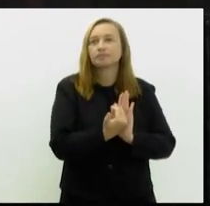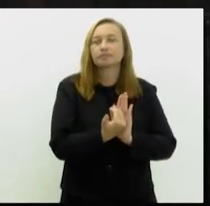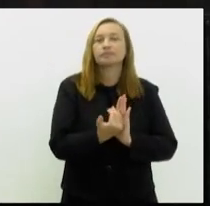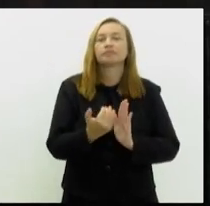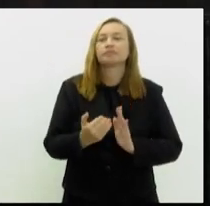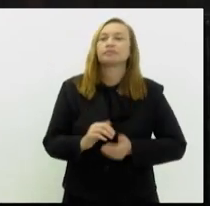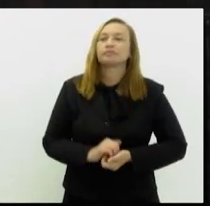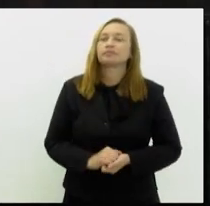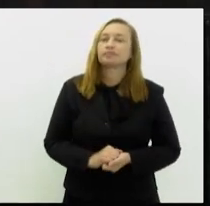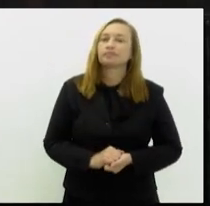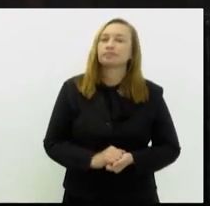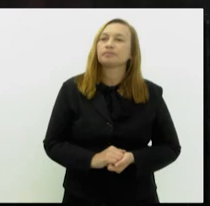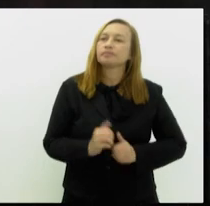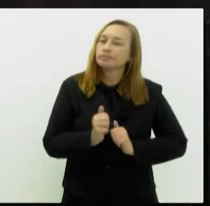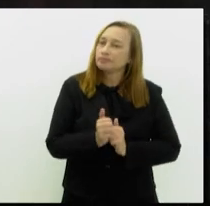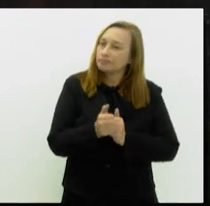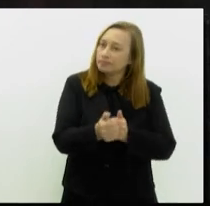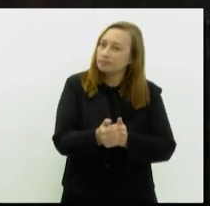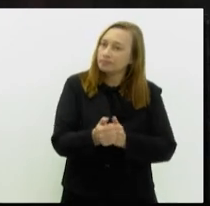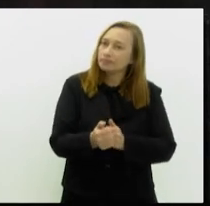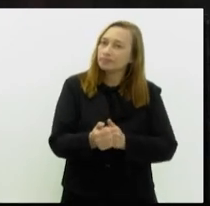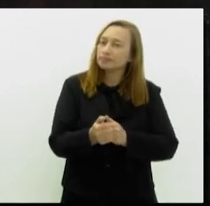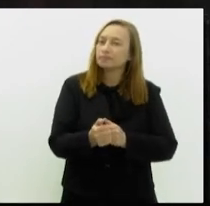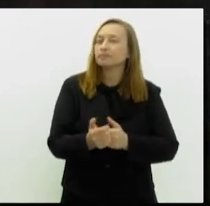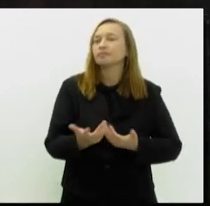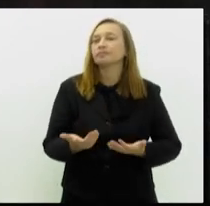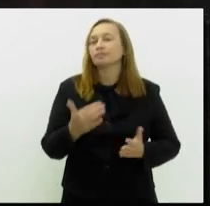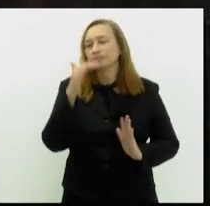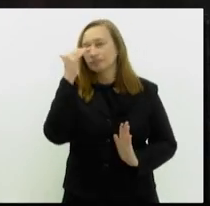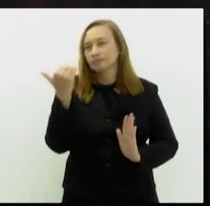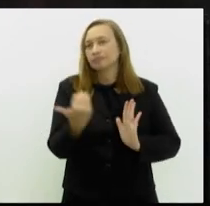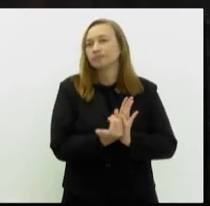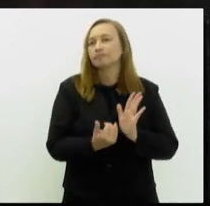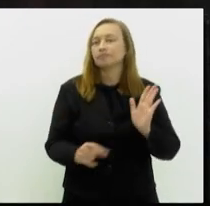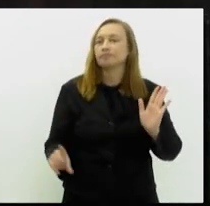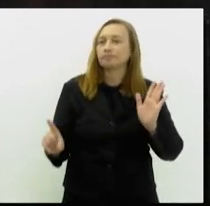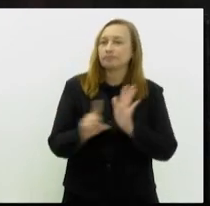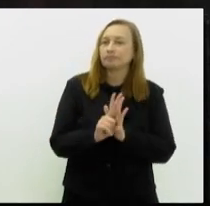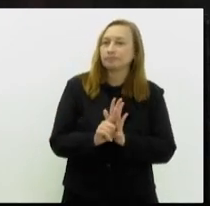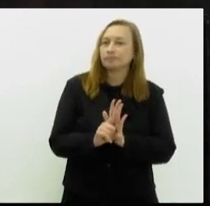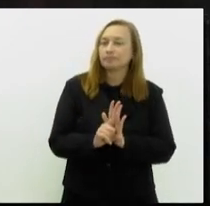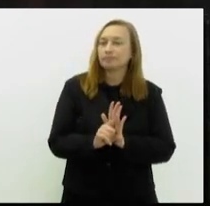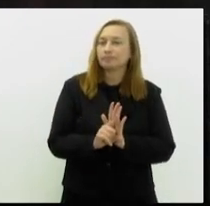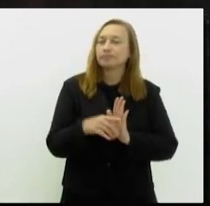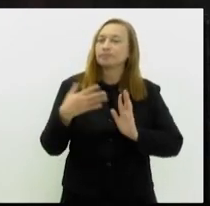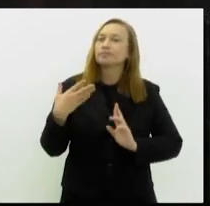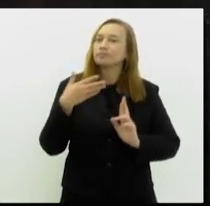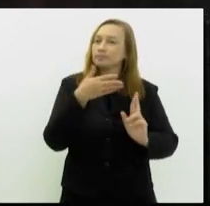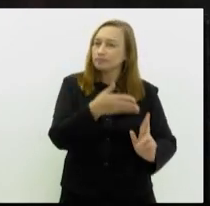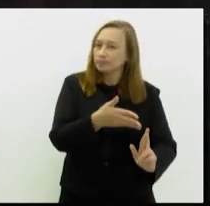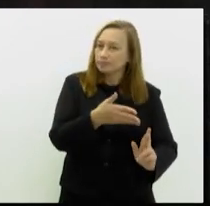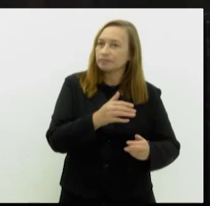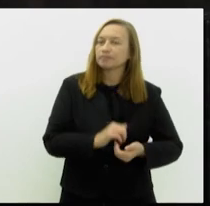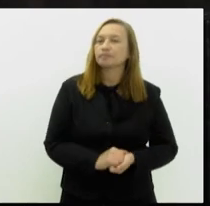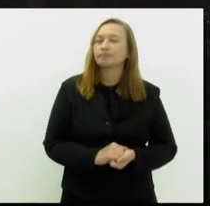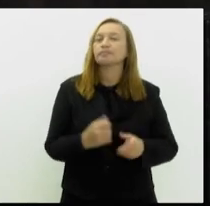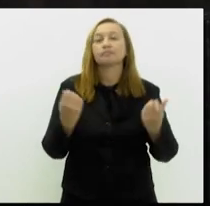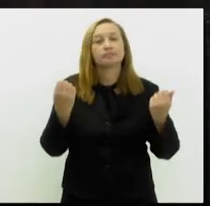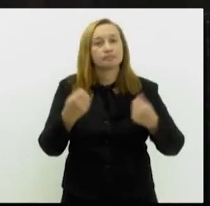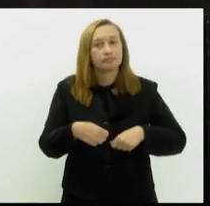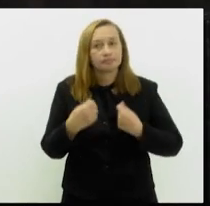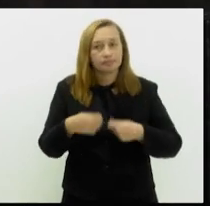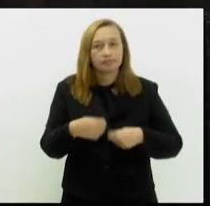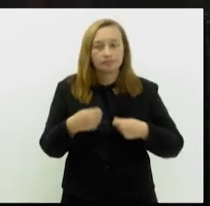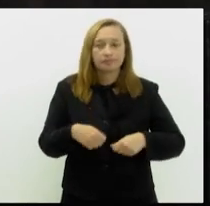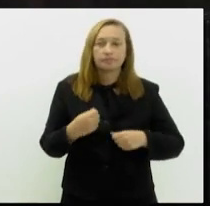universitária. Daqui, seguiremos acompanhando o cumprimento dessa lei, bem como referenciando e referendando a necessidade